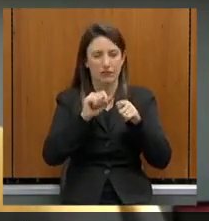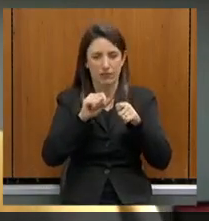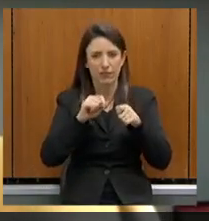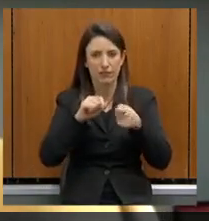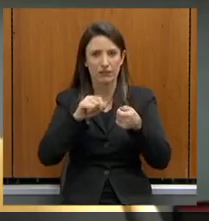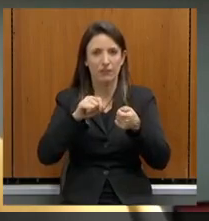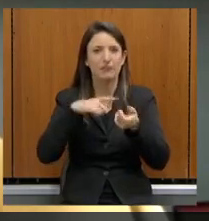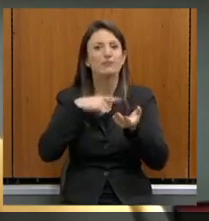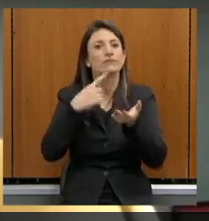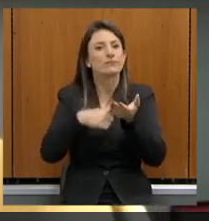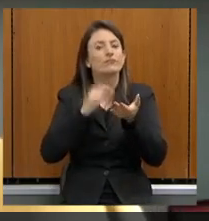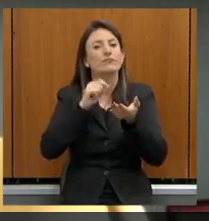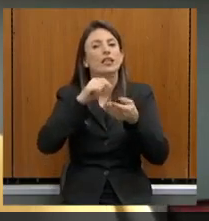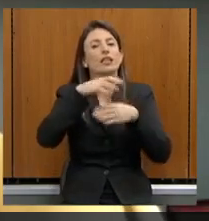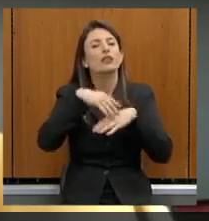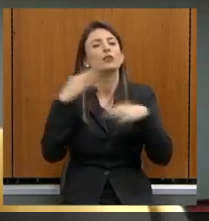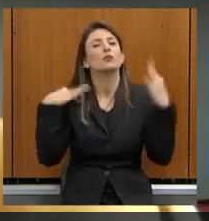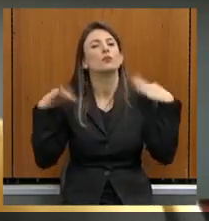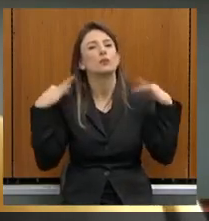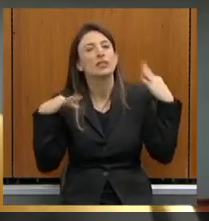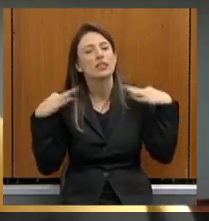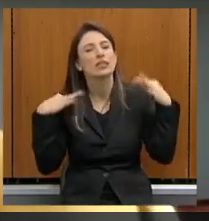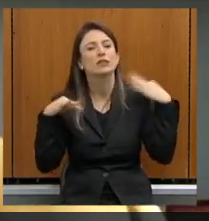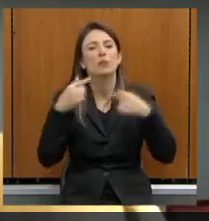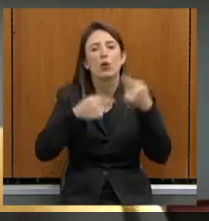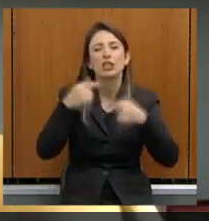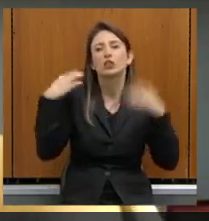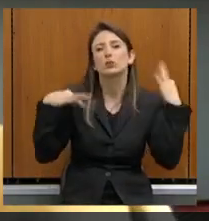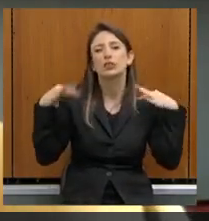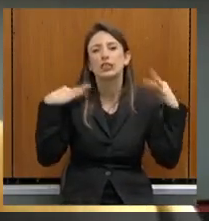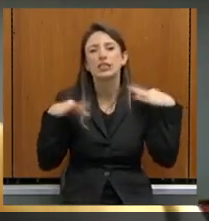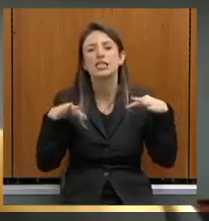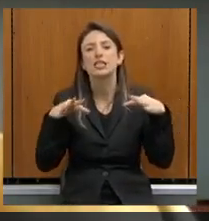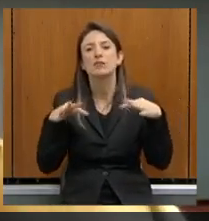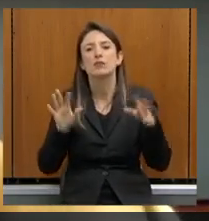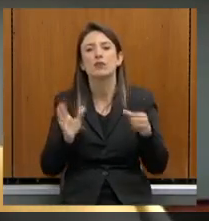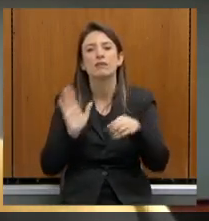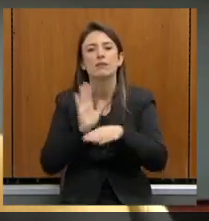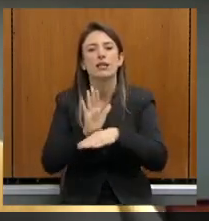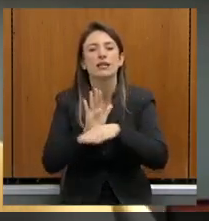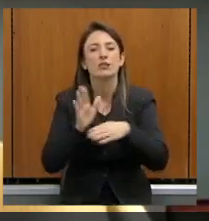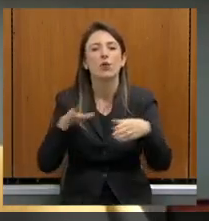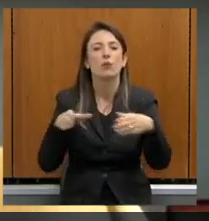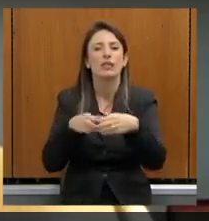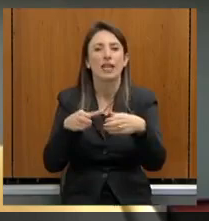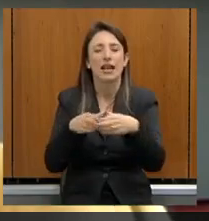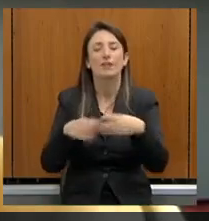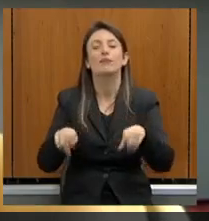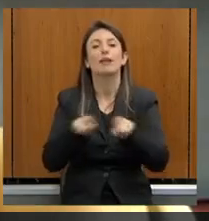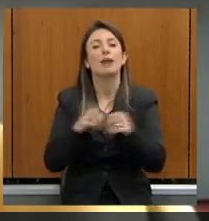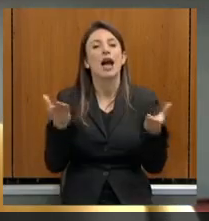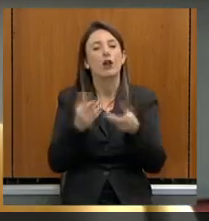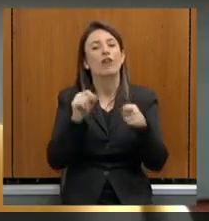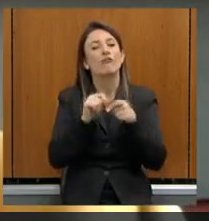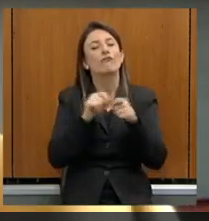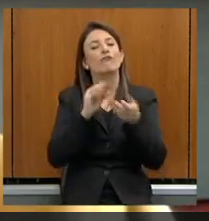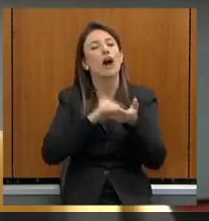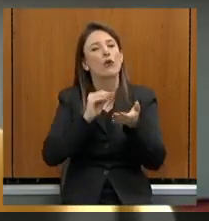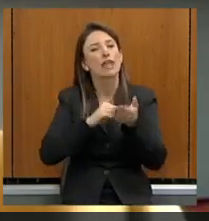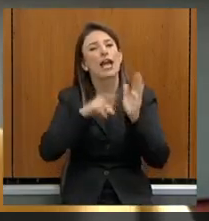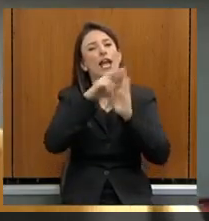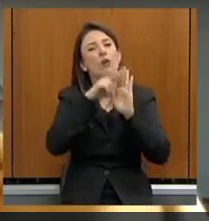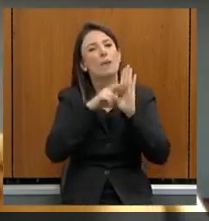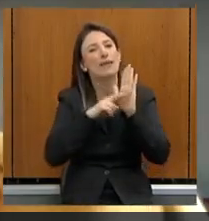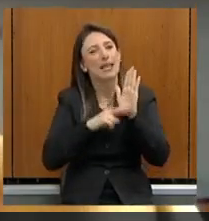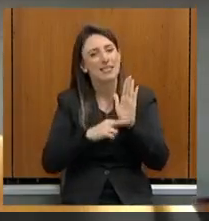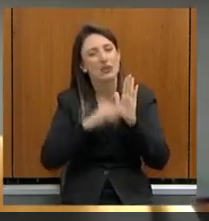de base comunitária. E o próximo passo será a sua regulamentação através do decreto estadual criando o programa